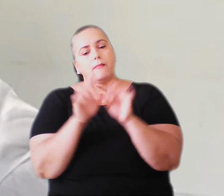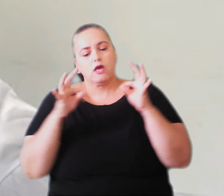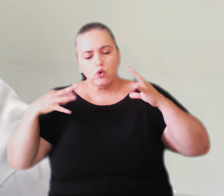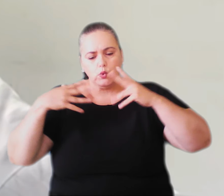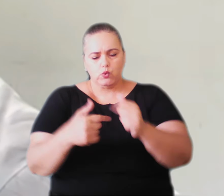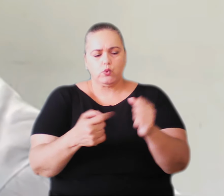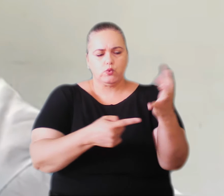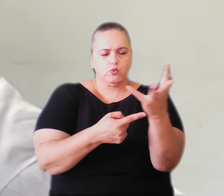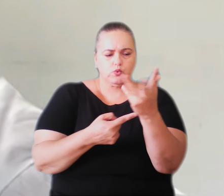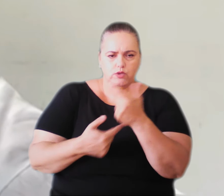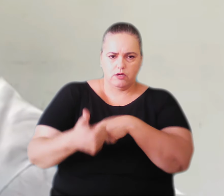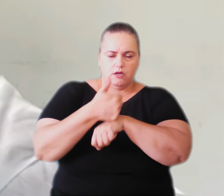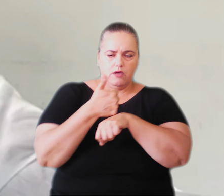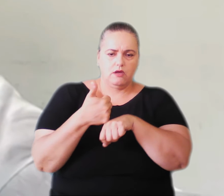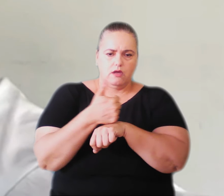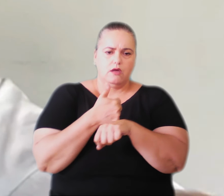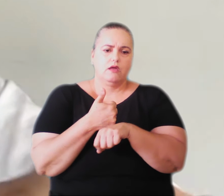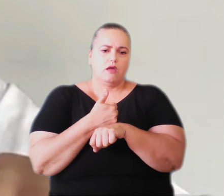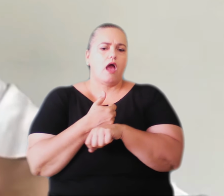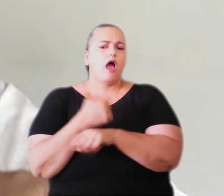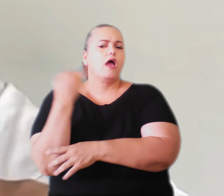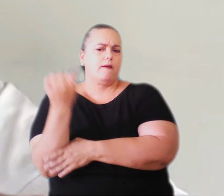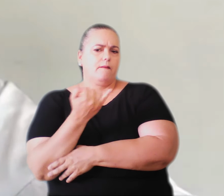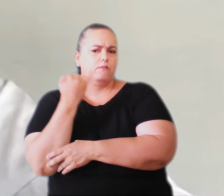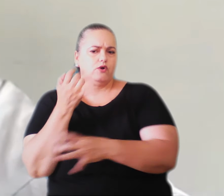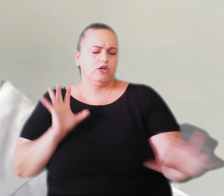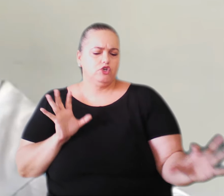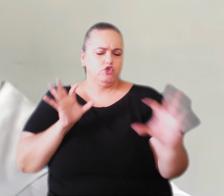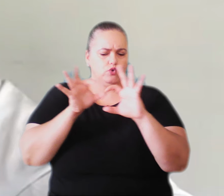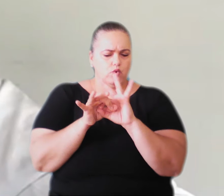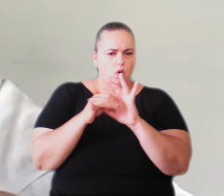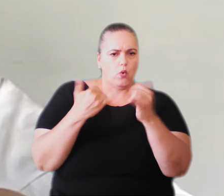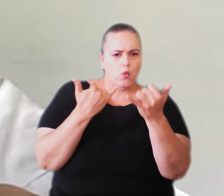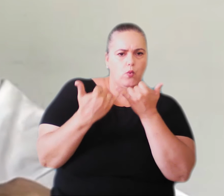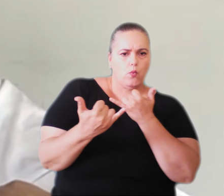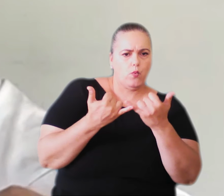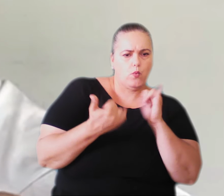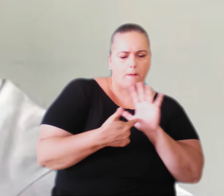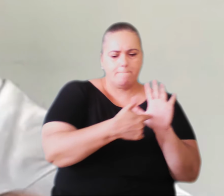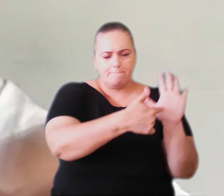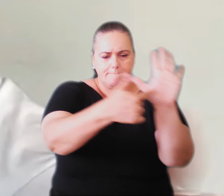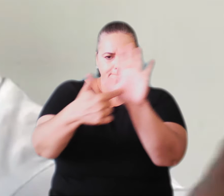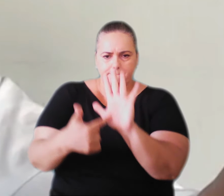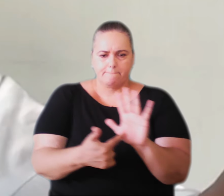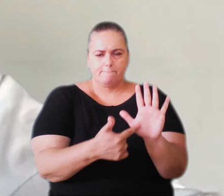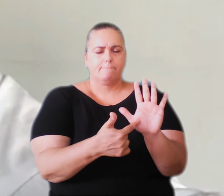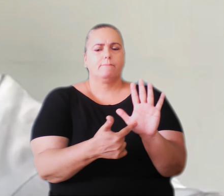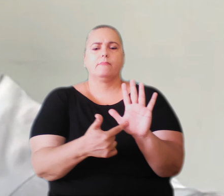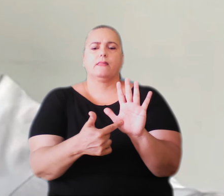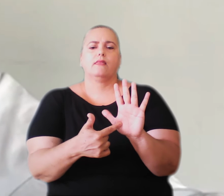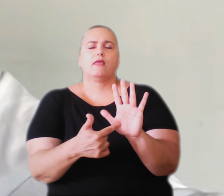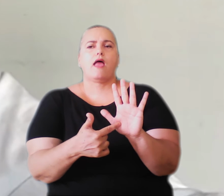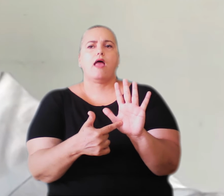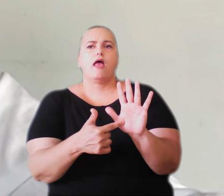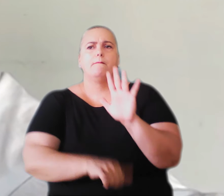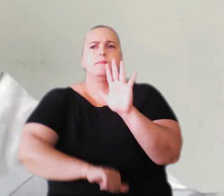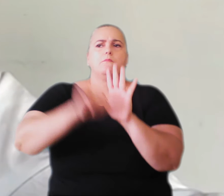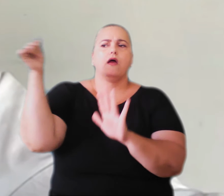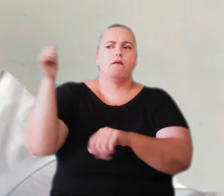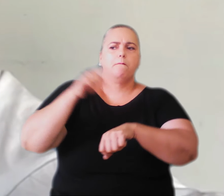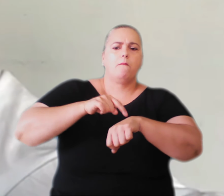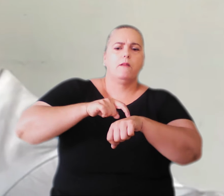isso aí é muito importante, integrador e exemplar. Até então era inédito na música